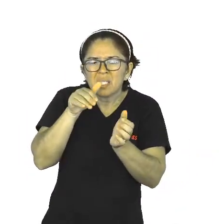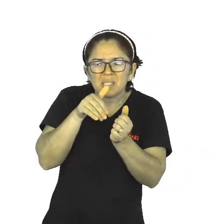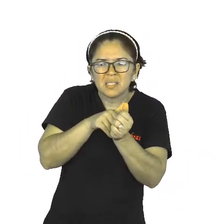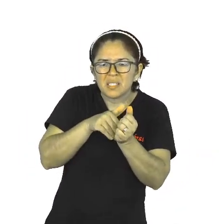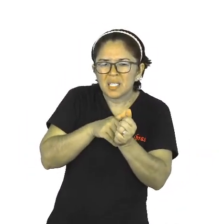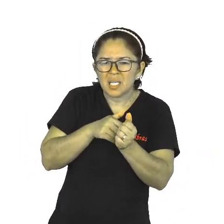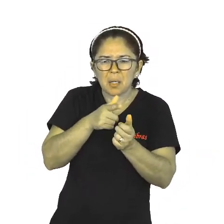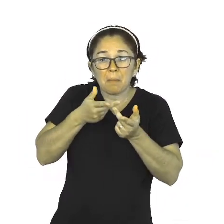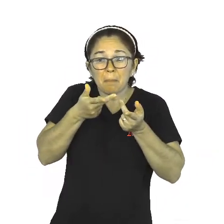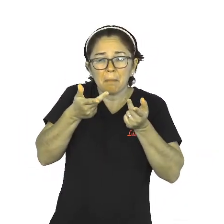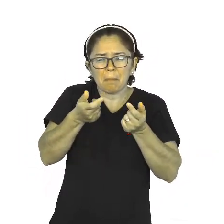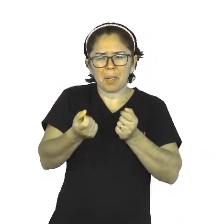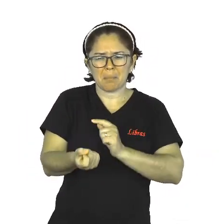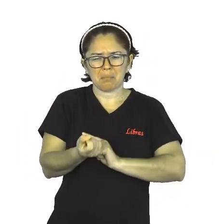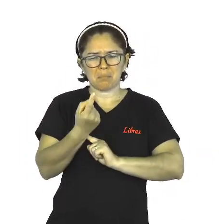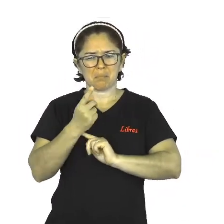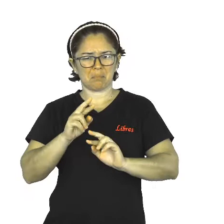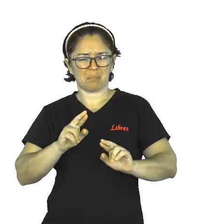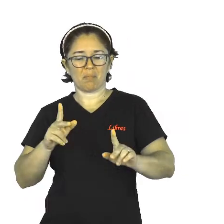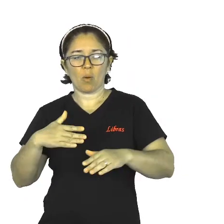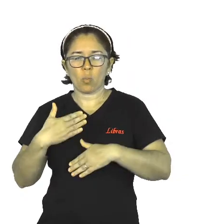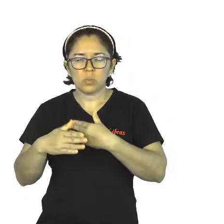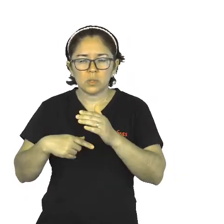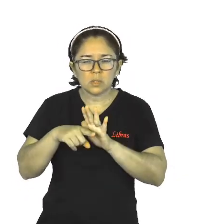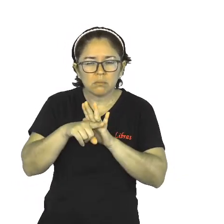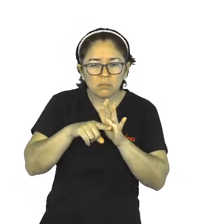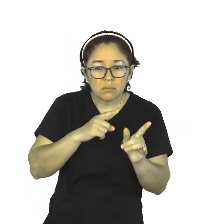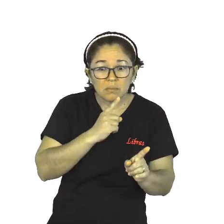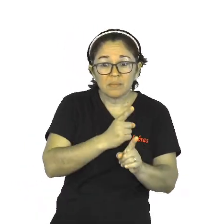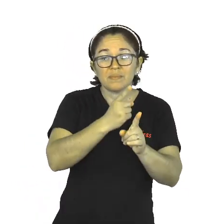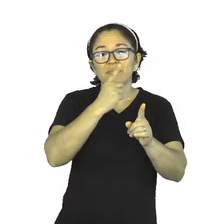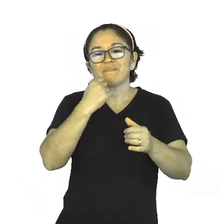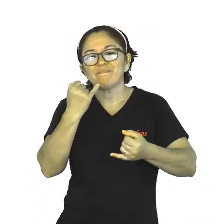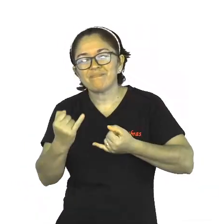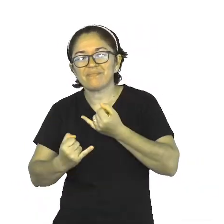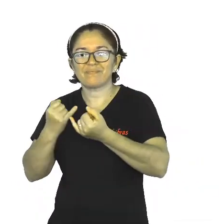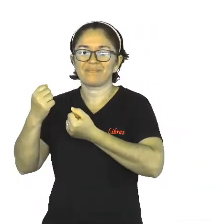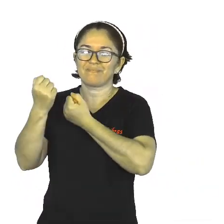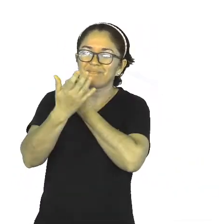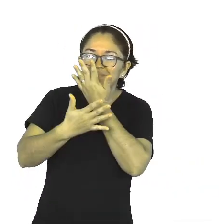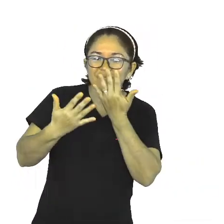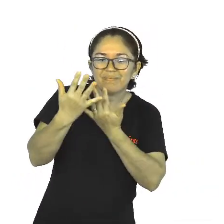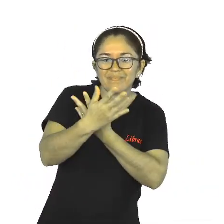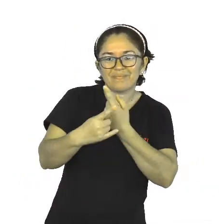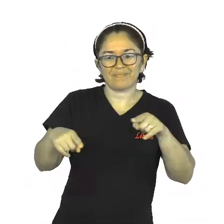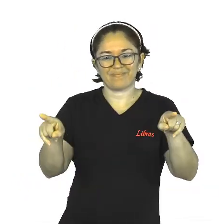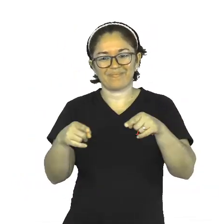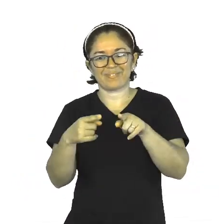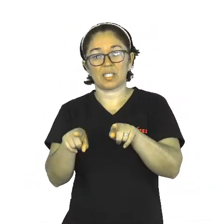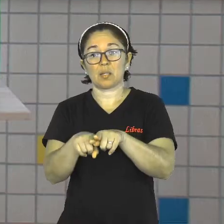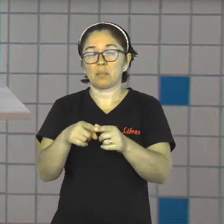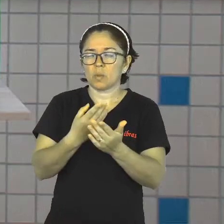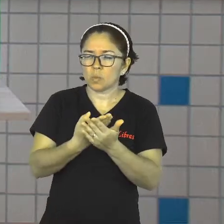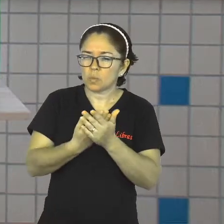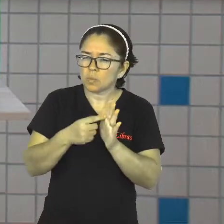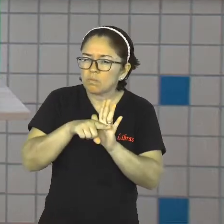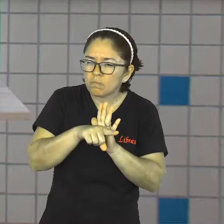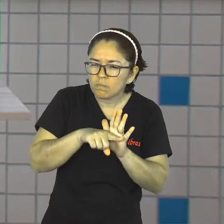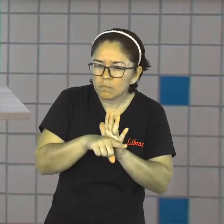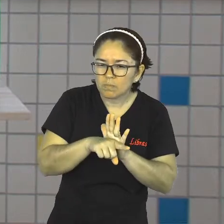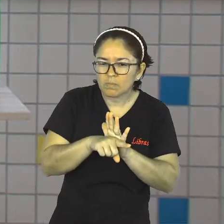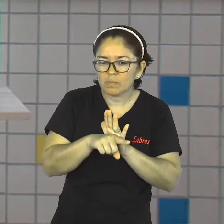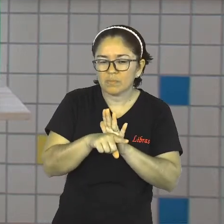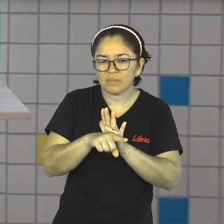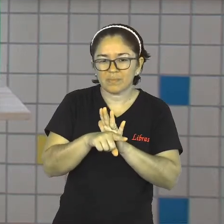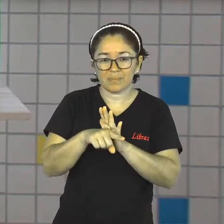encanto que a gente vai descobrindo, brincando, cantando e estudando. Gostaram